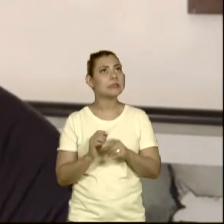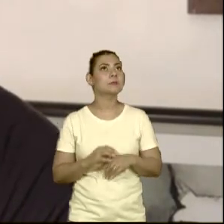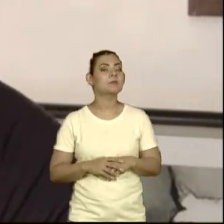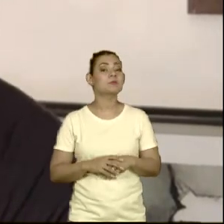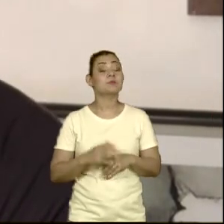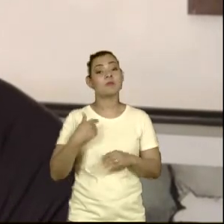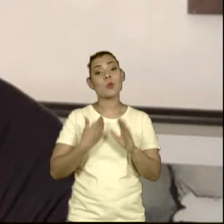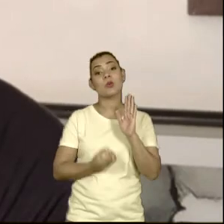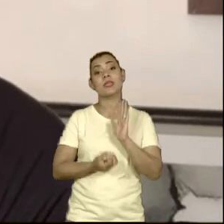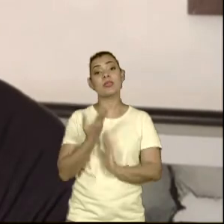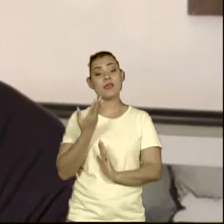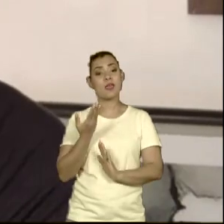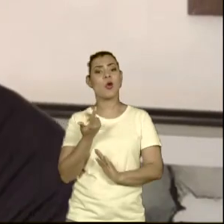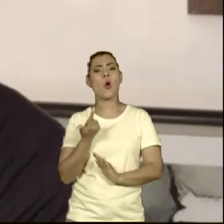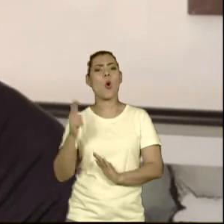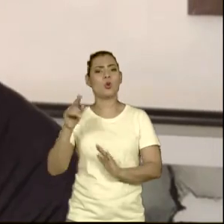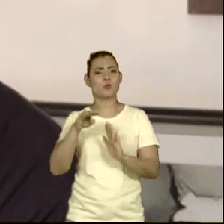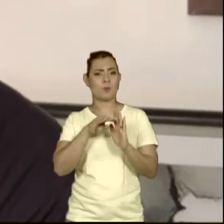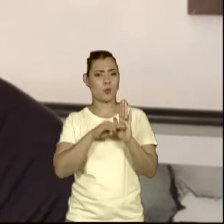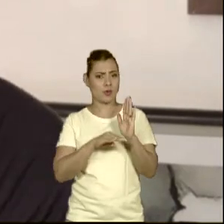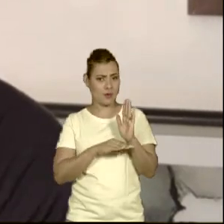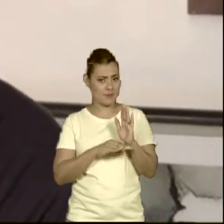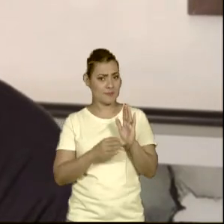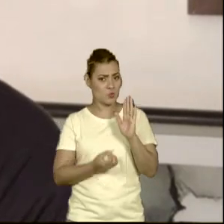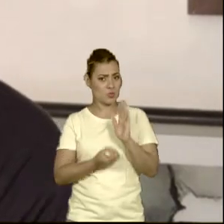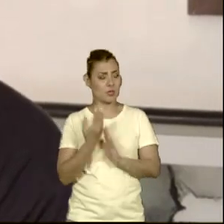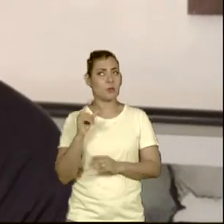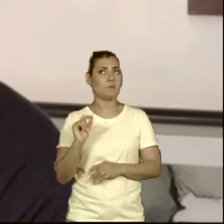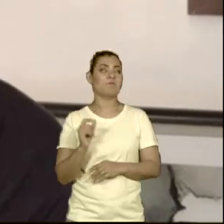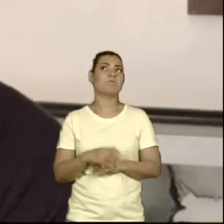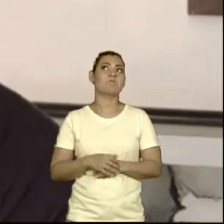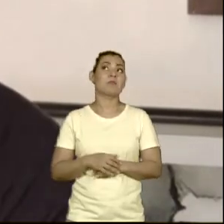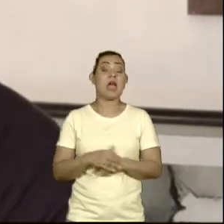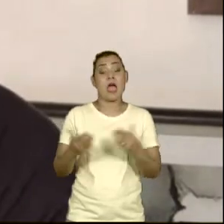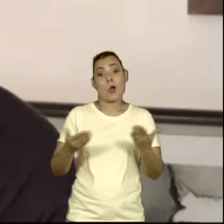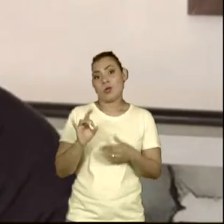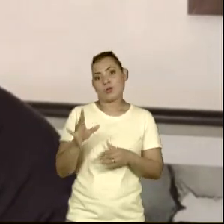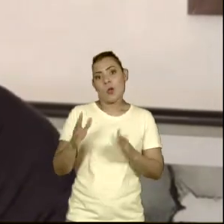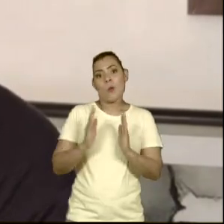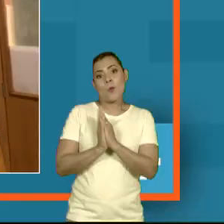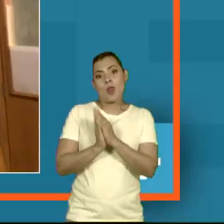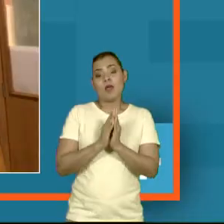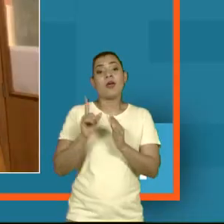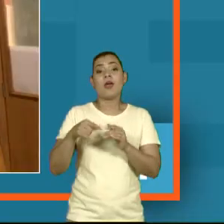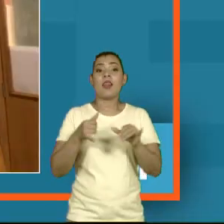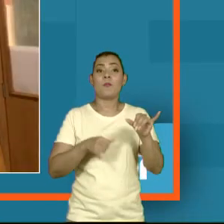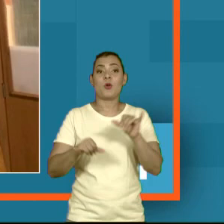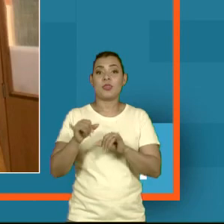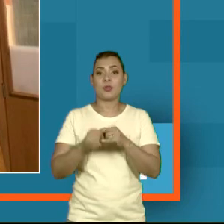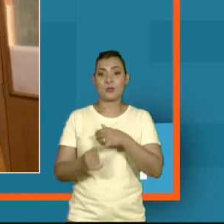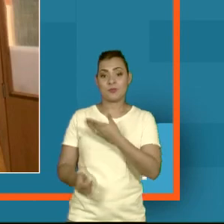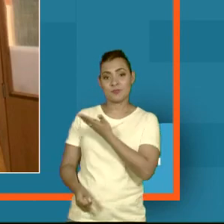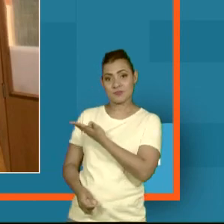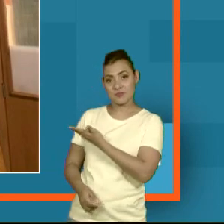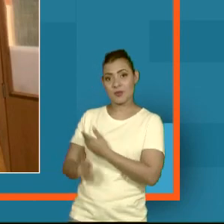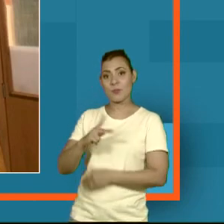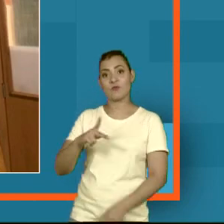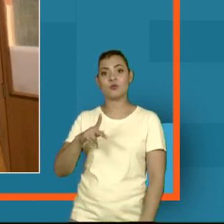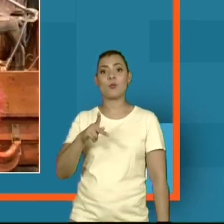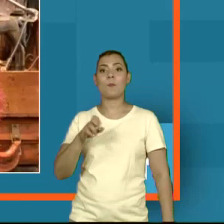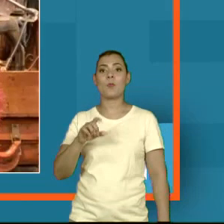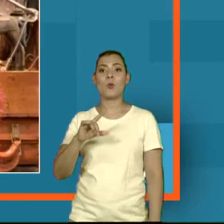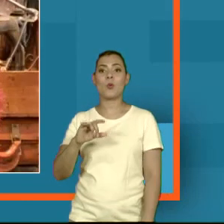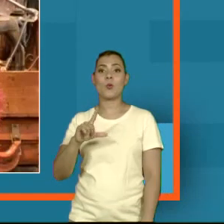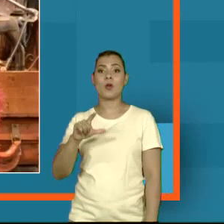eu criei um outro programa, agora só com bonecos, chamado O Laboratório do Professor Policarpo. O